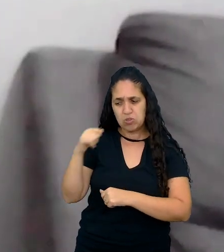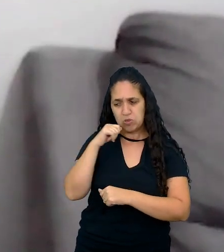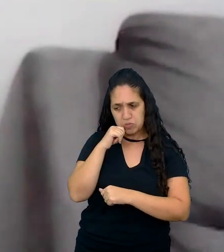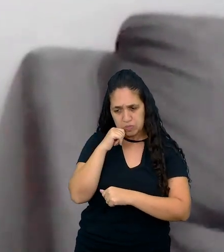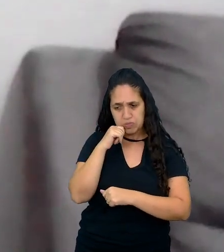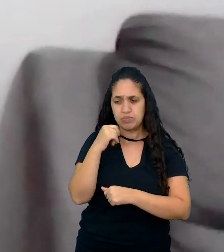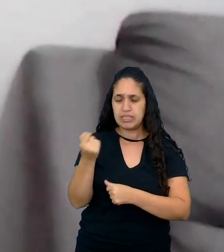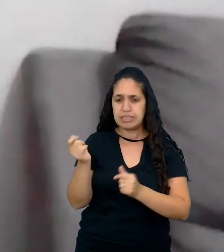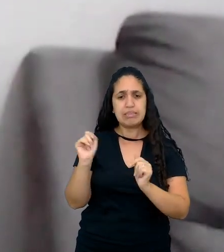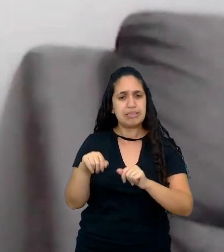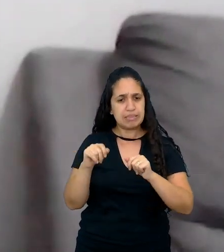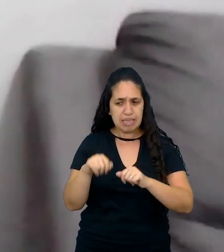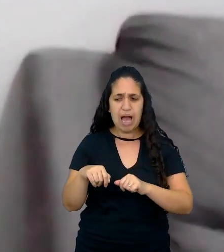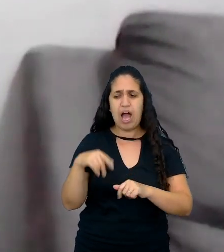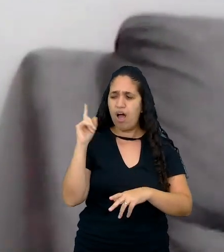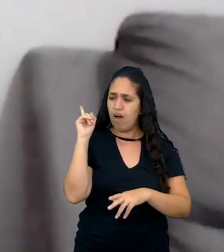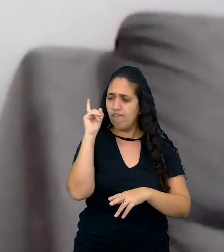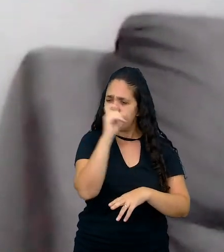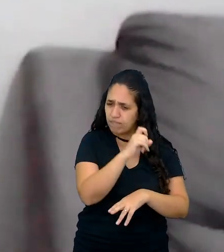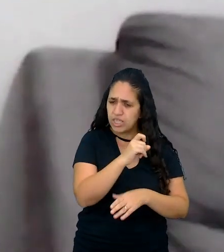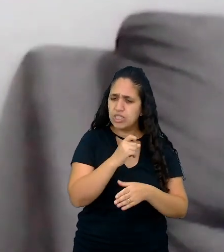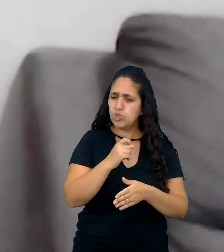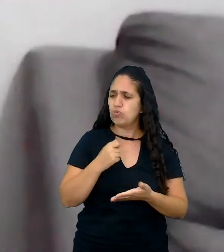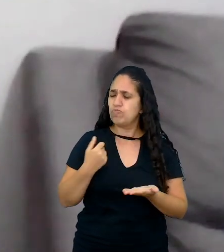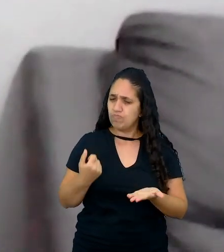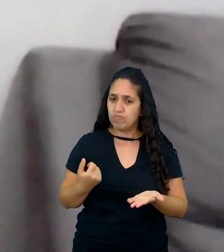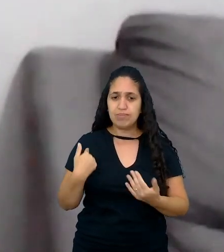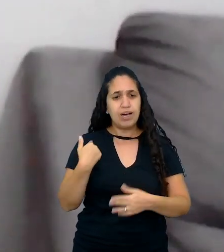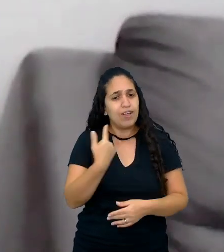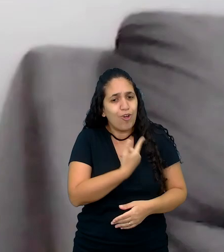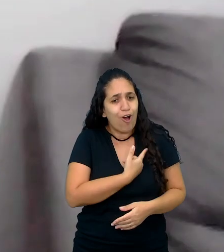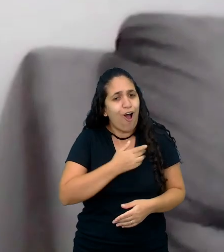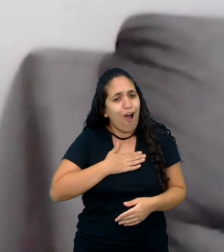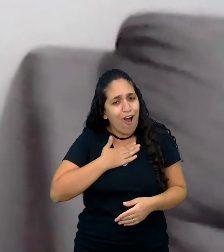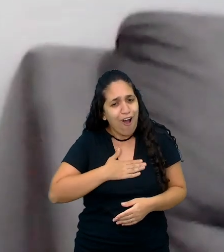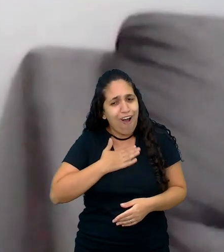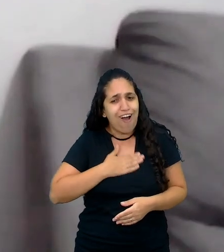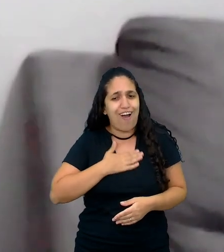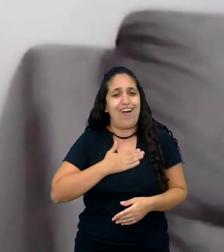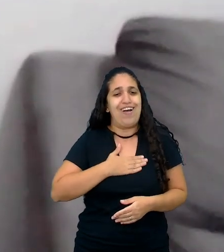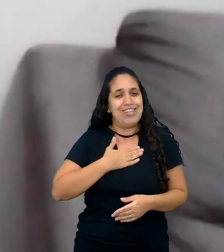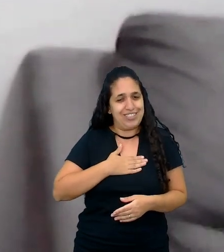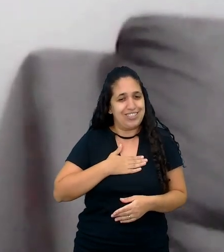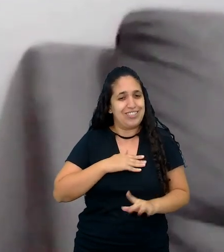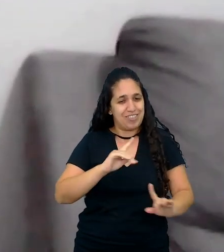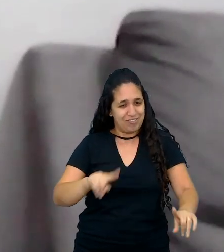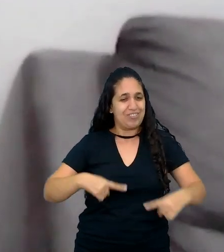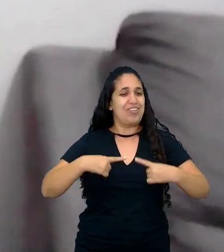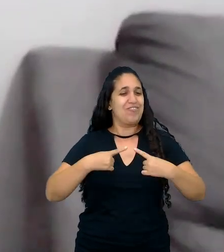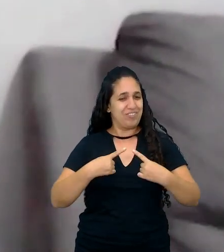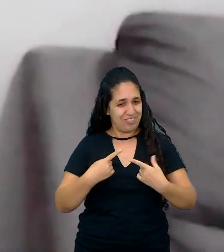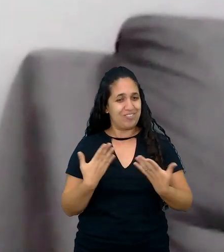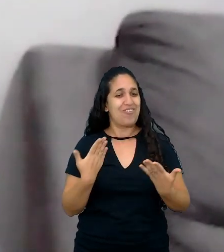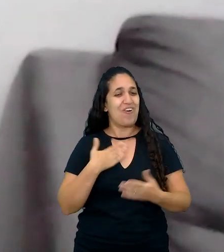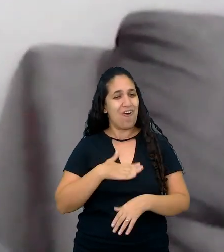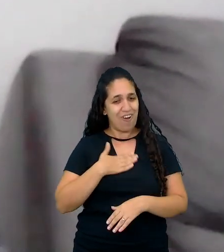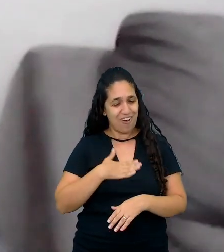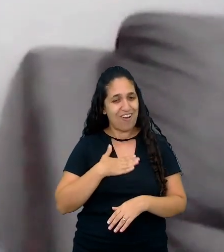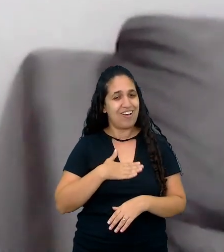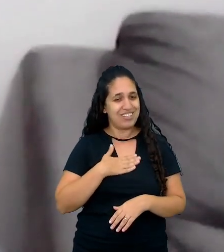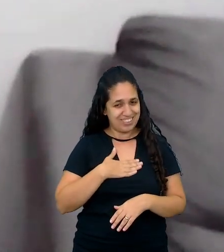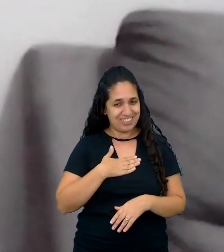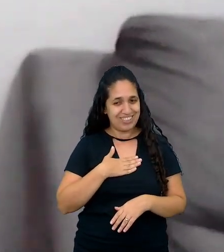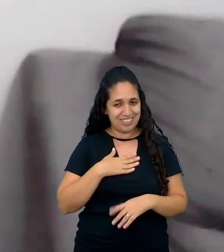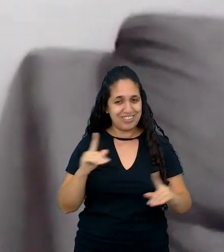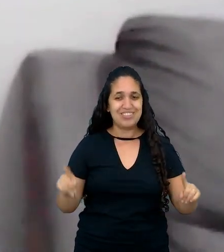pessoal, né, é trabalhoso, mas nós, né, a gente gosta, nós gostamos de desafios, né, desafios com a